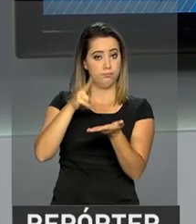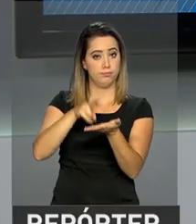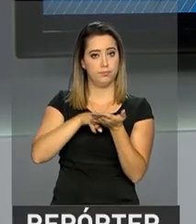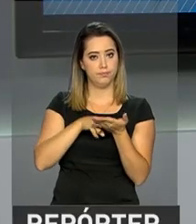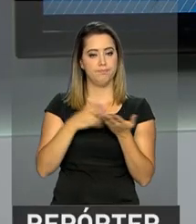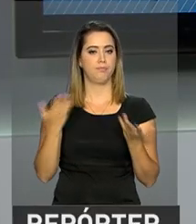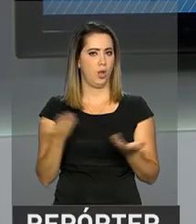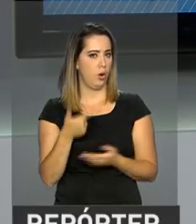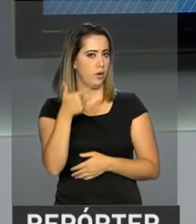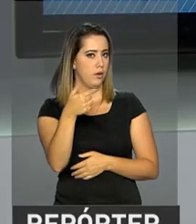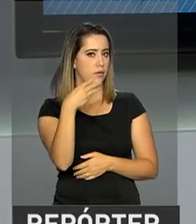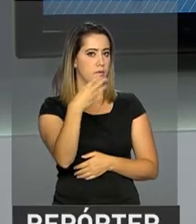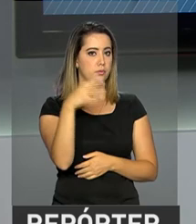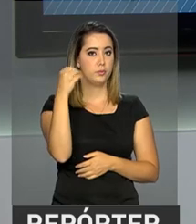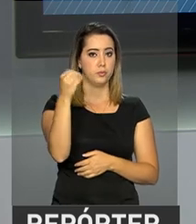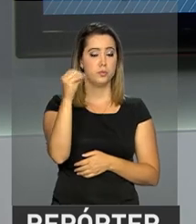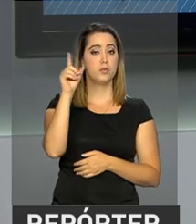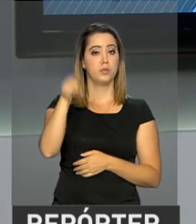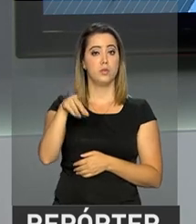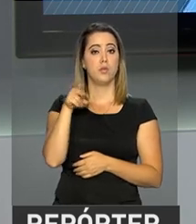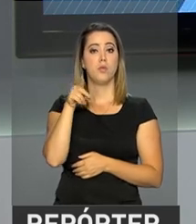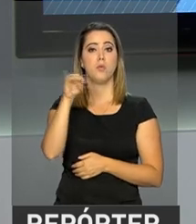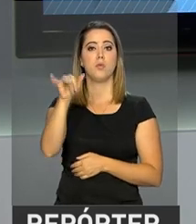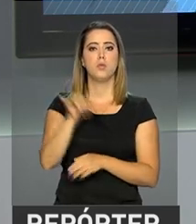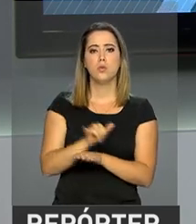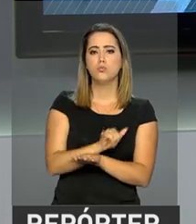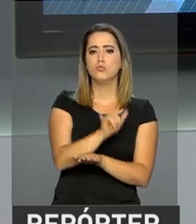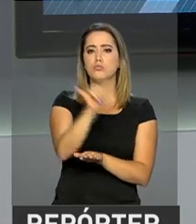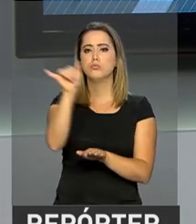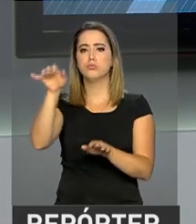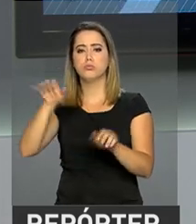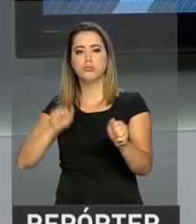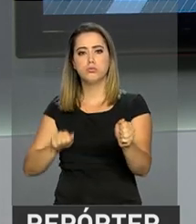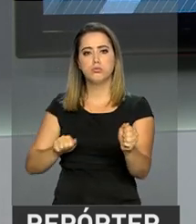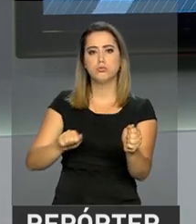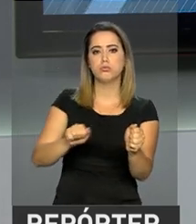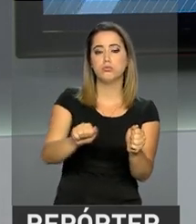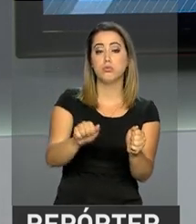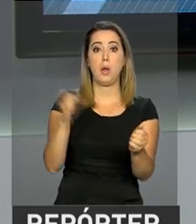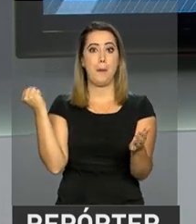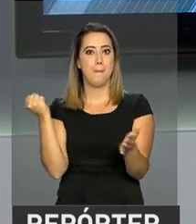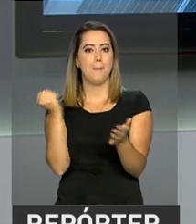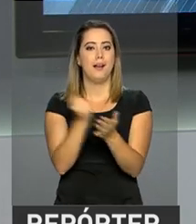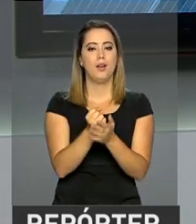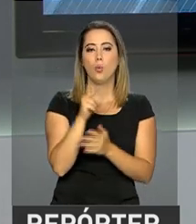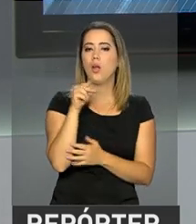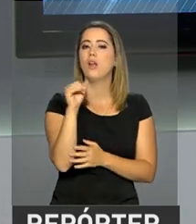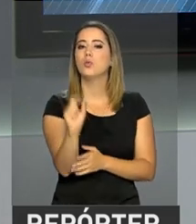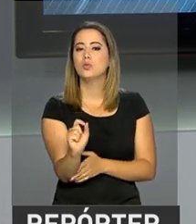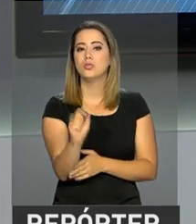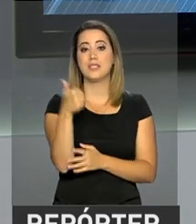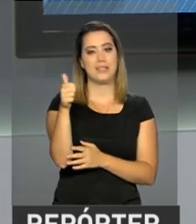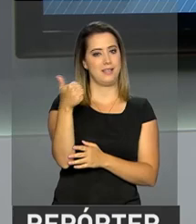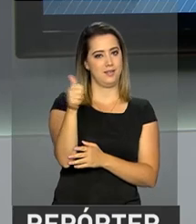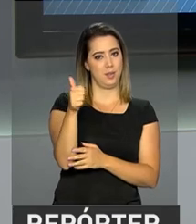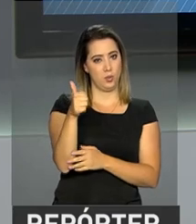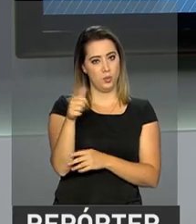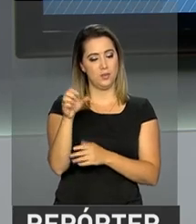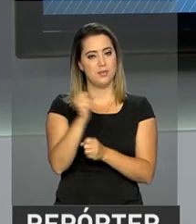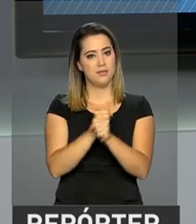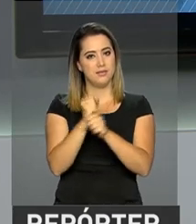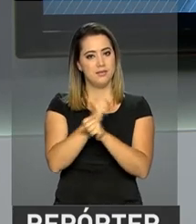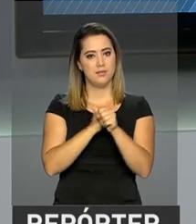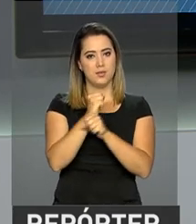e da força aérea brasileira a data marca os 111 anos do primeiro vôo do 14 bis realizado em